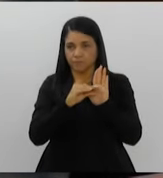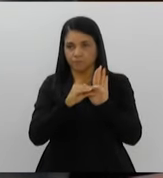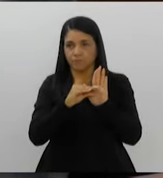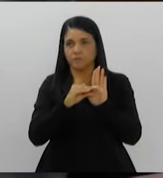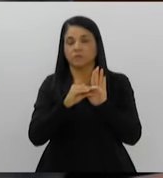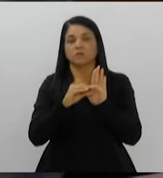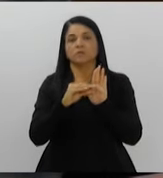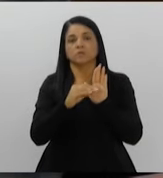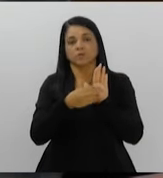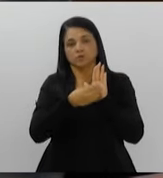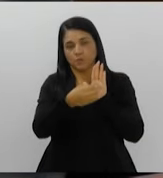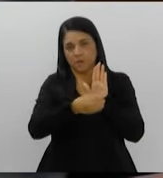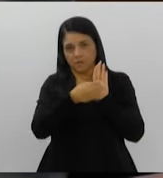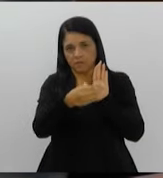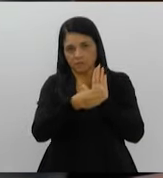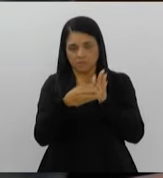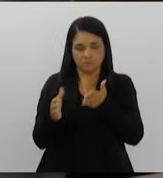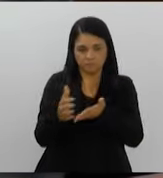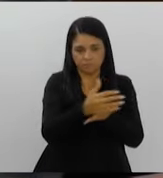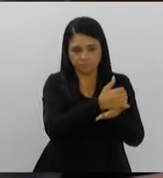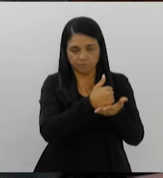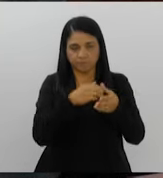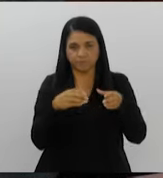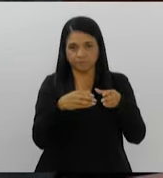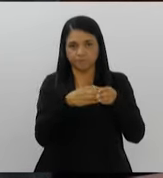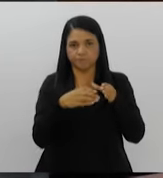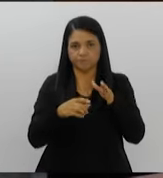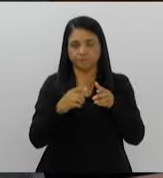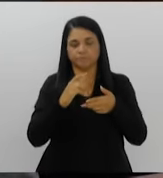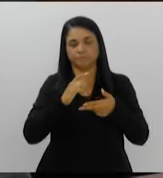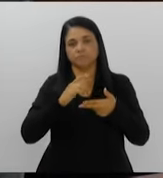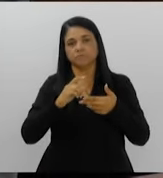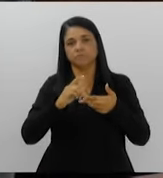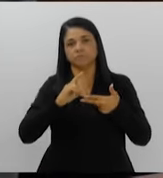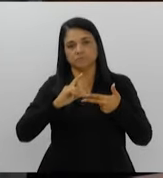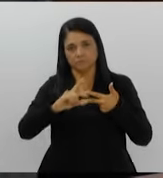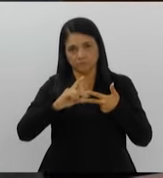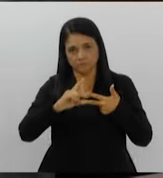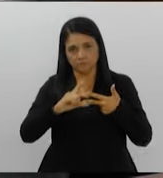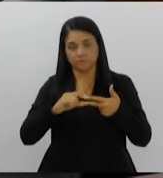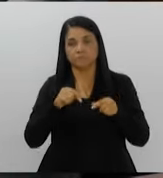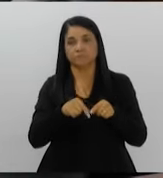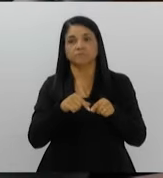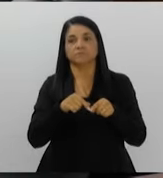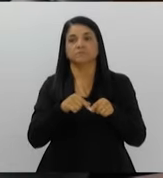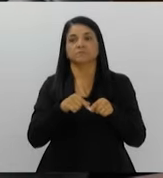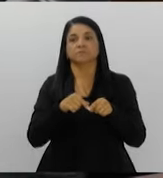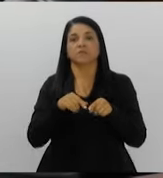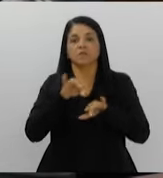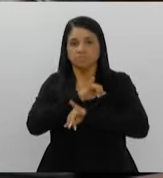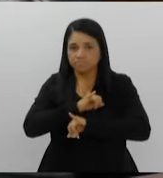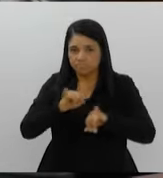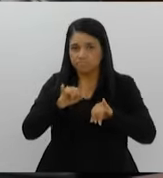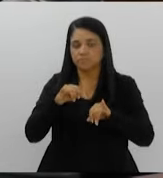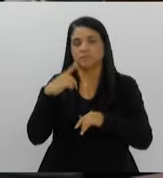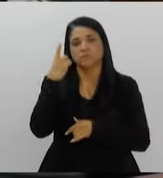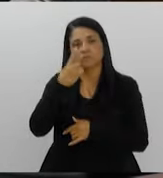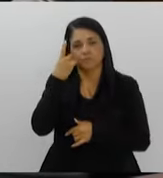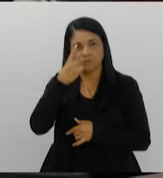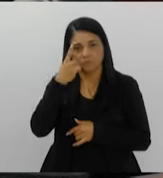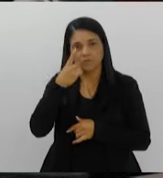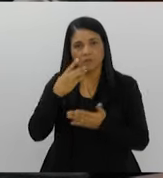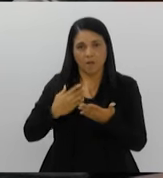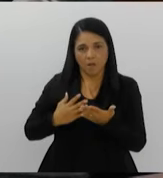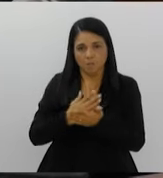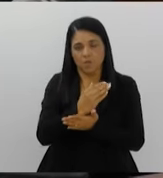os pareceres recolhidos da Comissão de Indicação Legislativa, para que a gente possa aprovar, e ficam aqui conclamados os deputados dessa casa, que